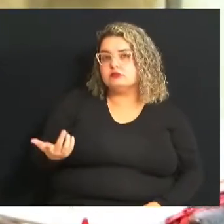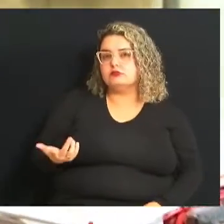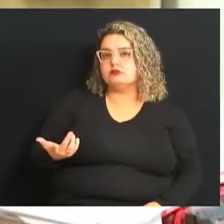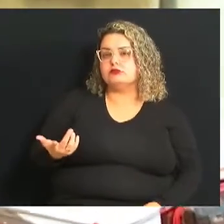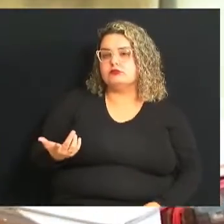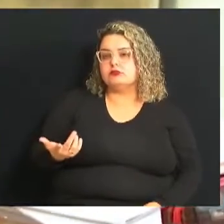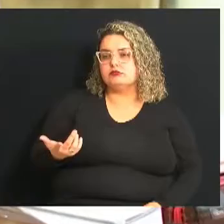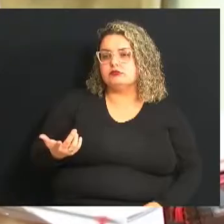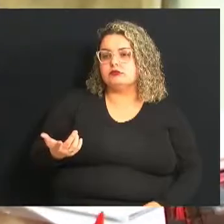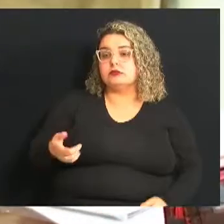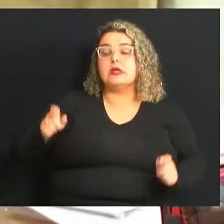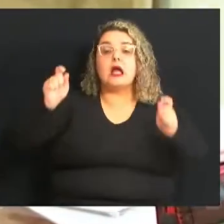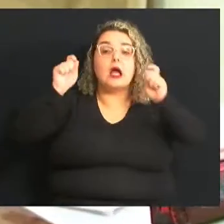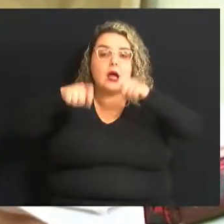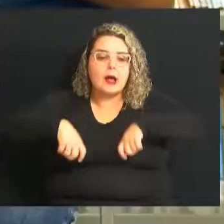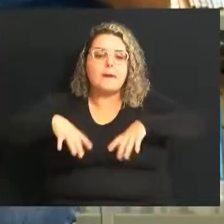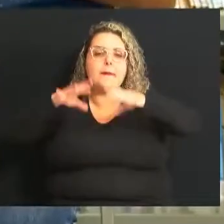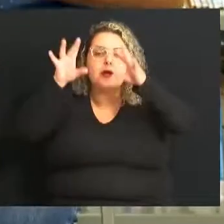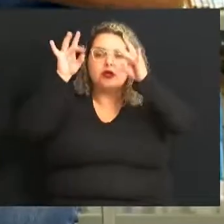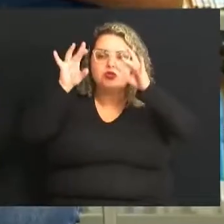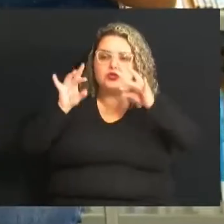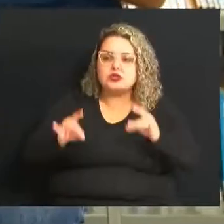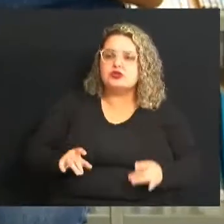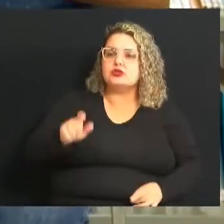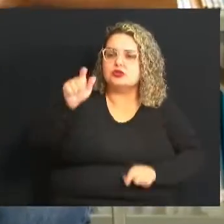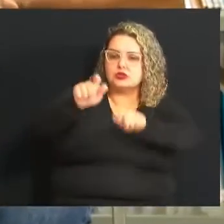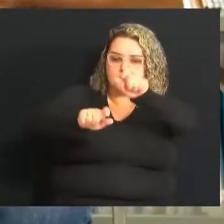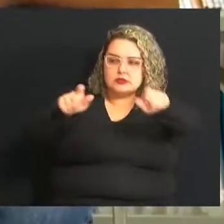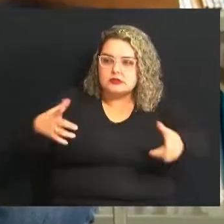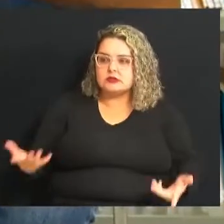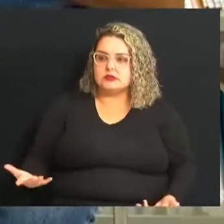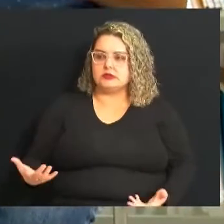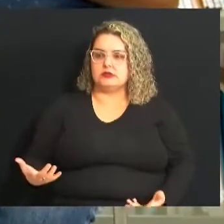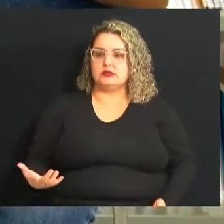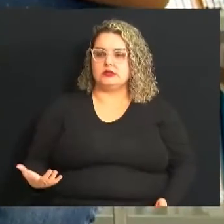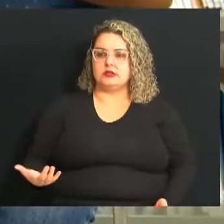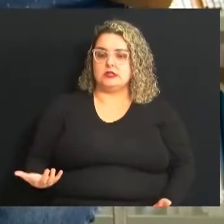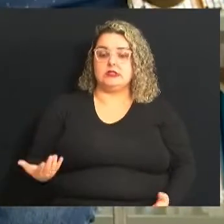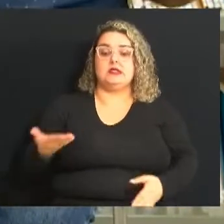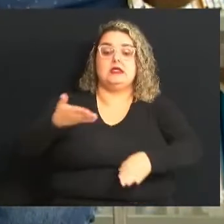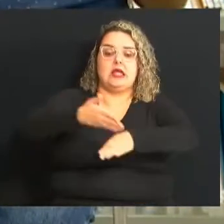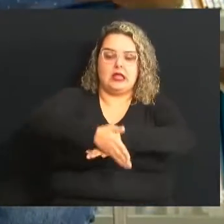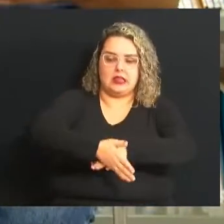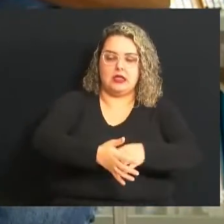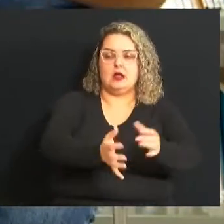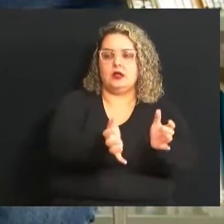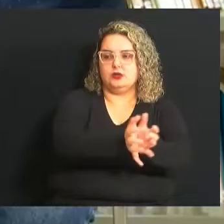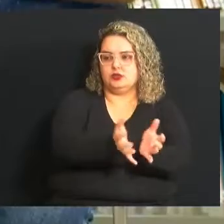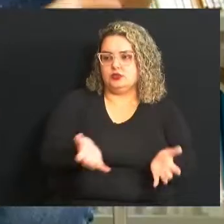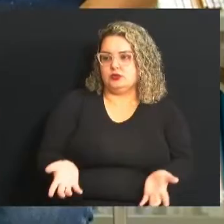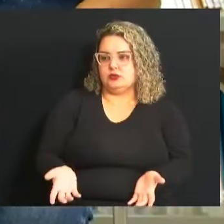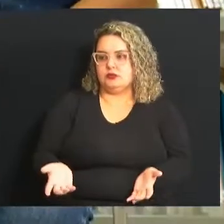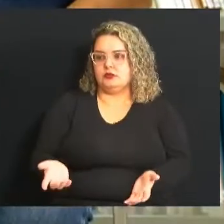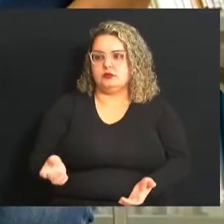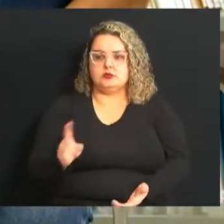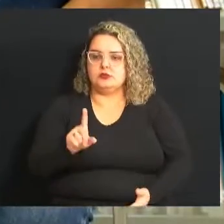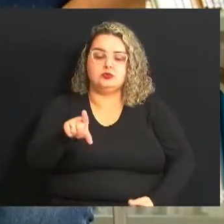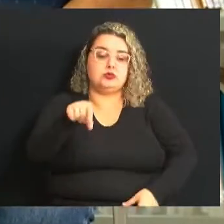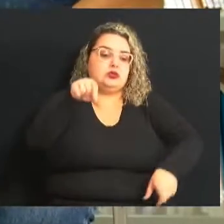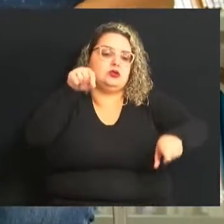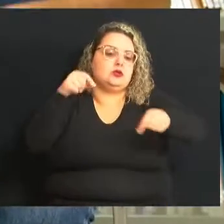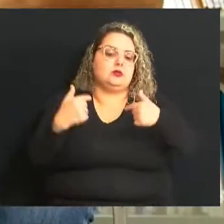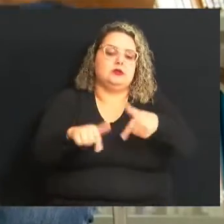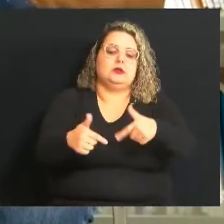ser capaz de descrever o outro e também se inserir nos grupos, né? Porque você não simplesmente escolhe que vai trabalhar num